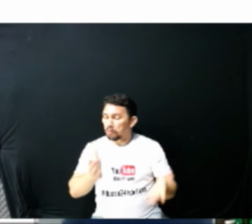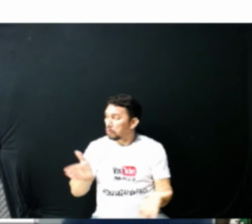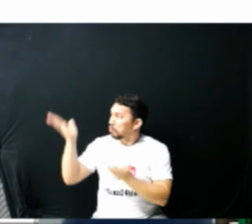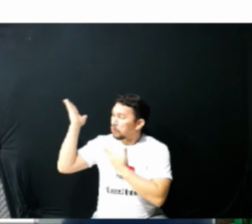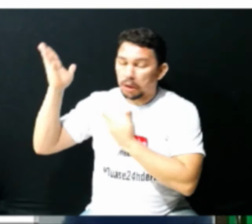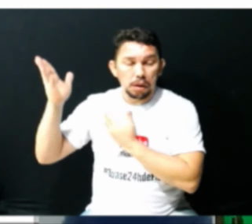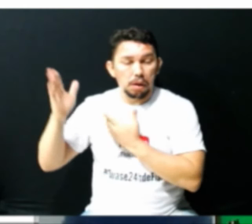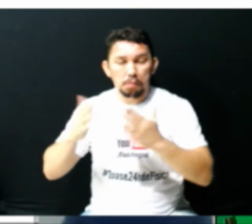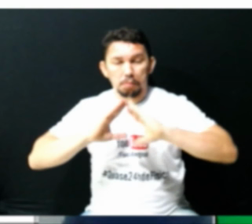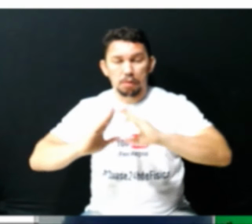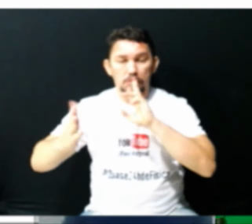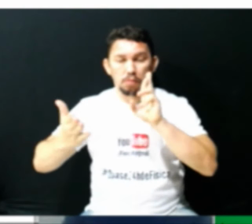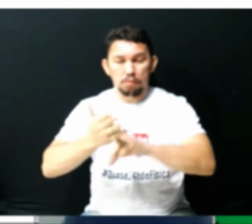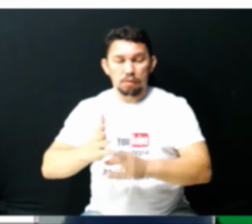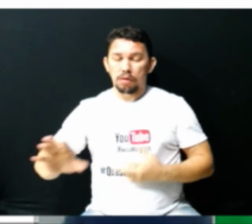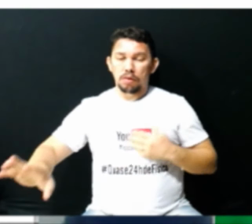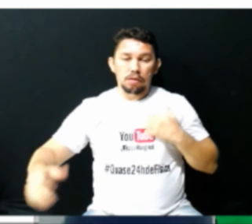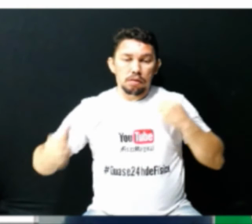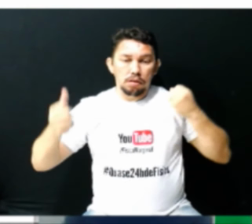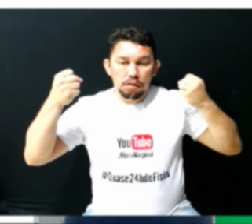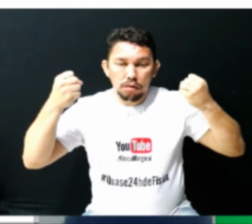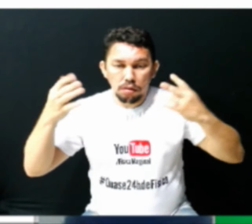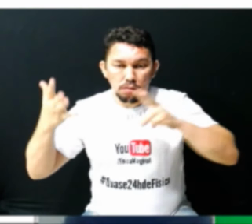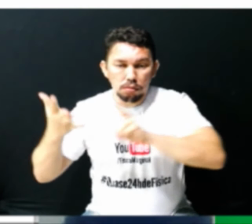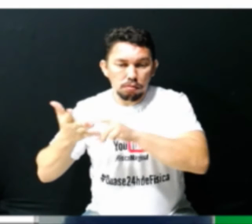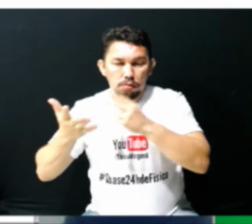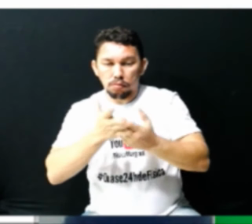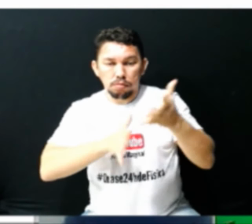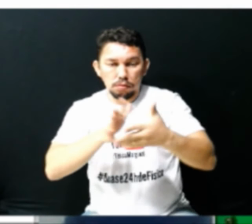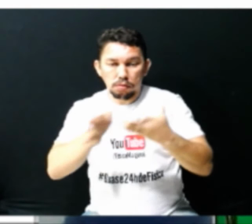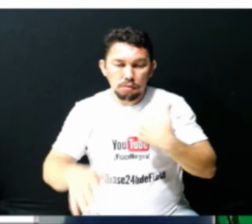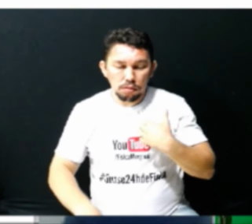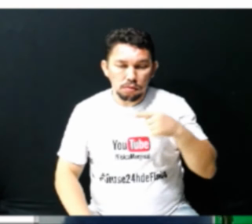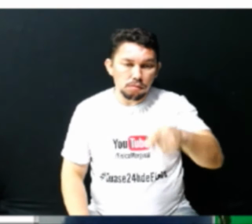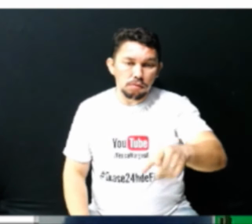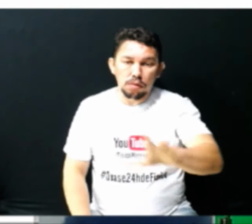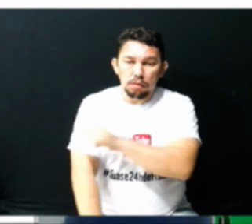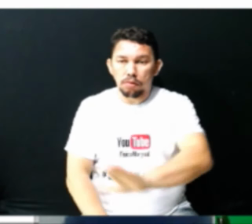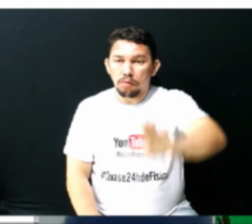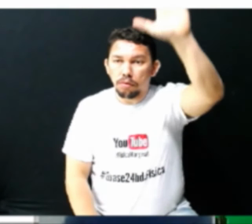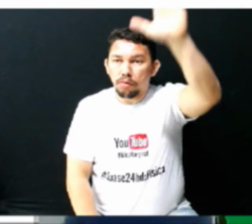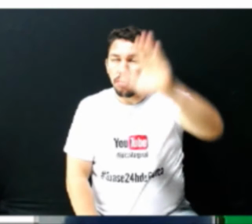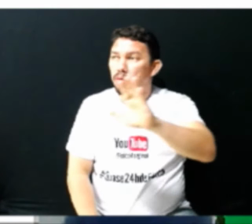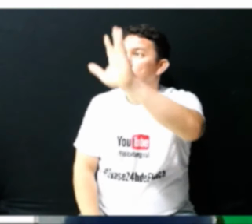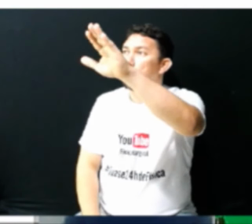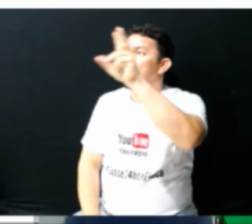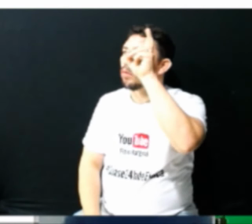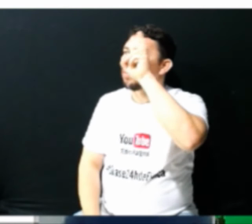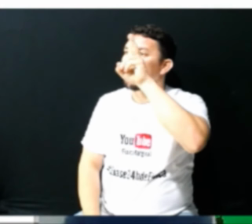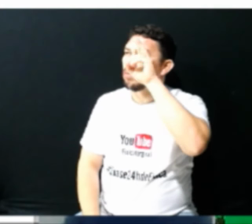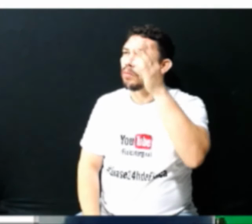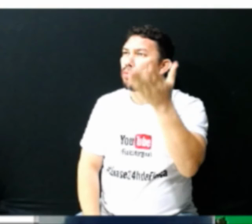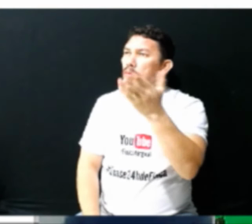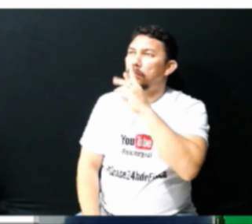aí quando eu me preparei para resolver e tal, fazendo a interpretação e tudo, antes de eu terminar de ler, a menina levantou o braço e falou, eu não lembro direito agora se a resposta, acho que